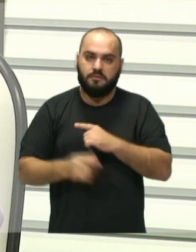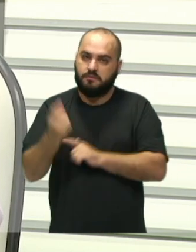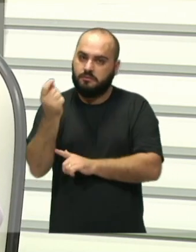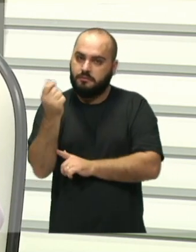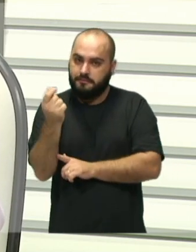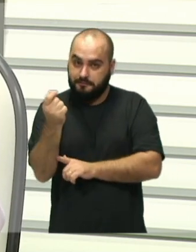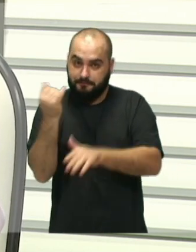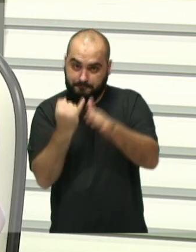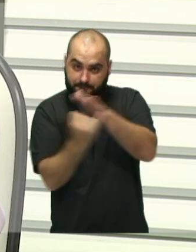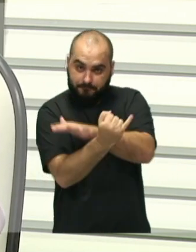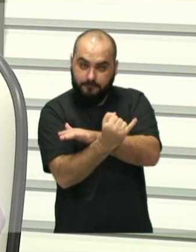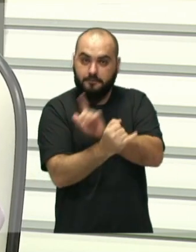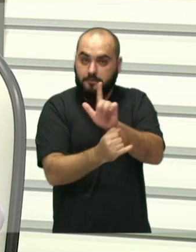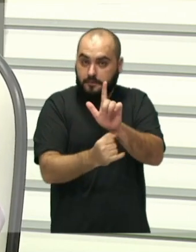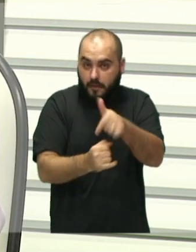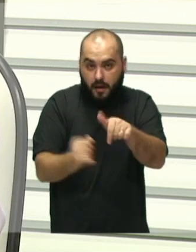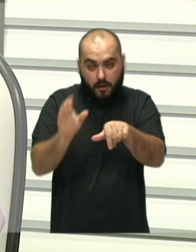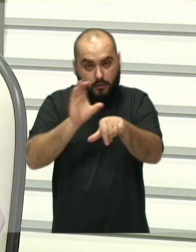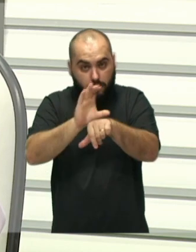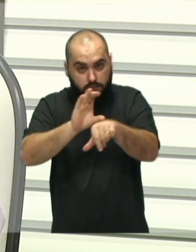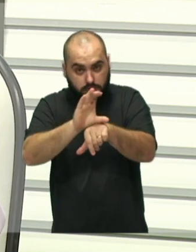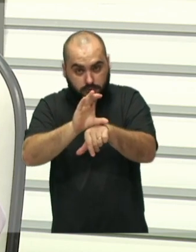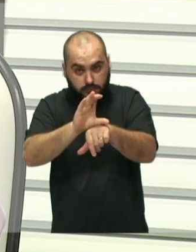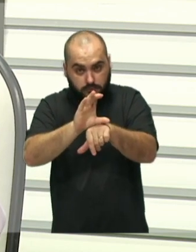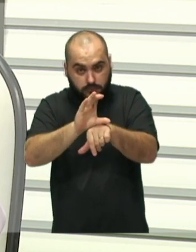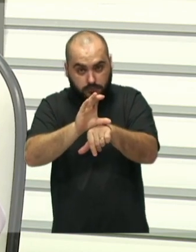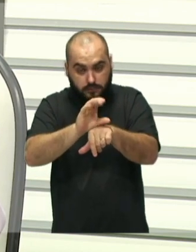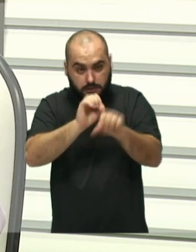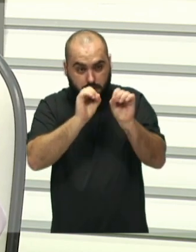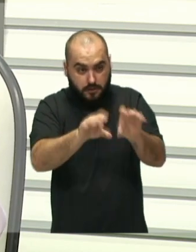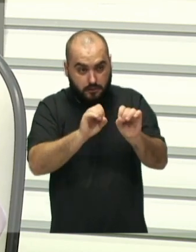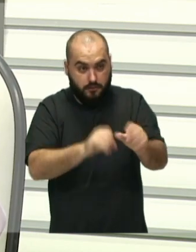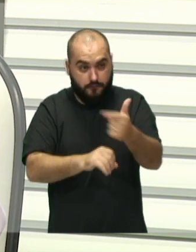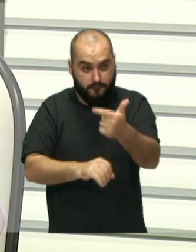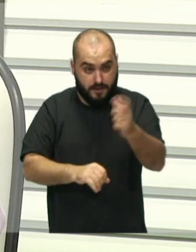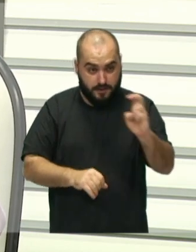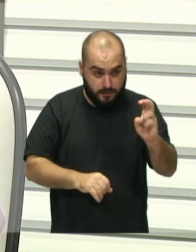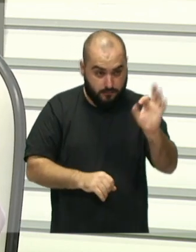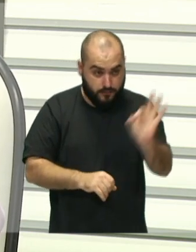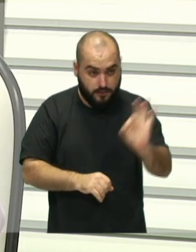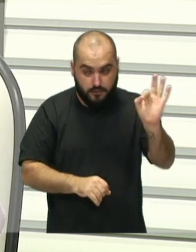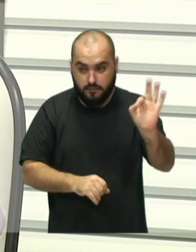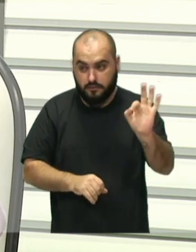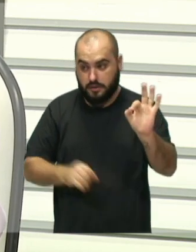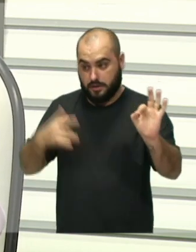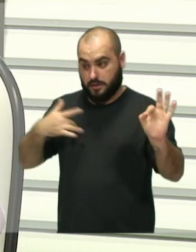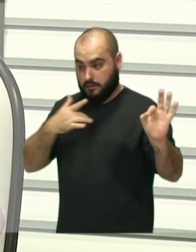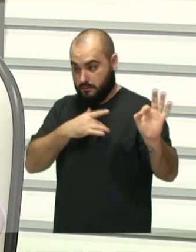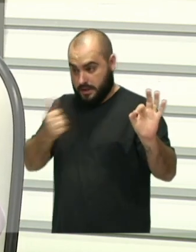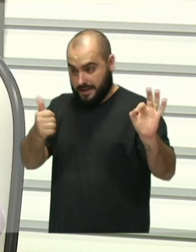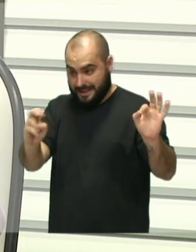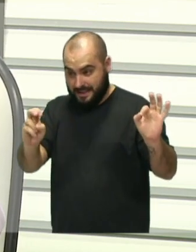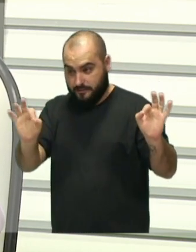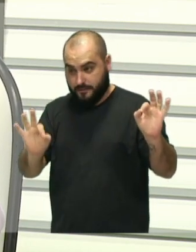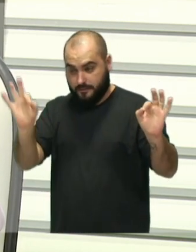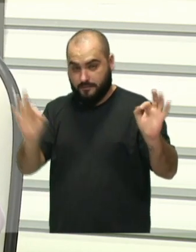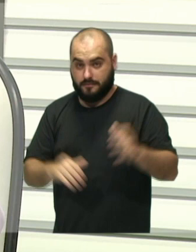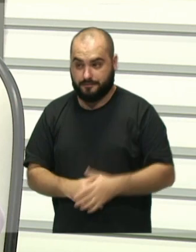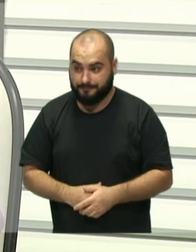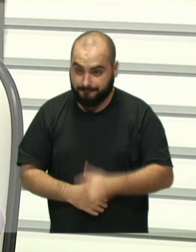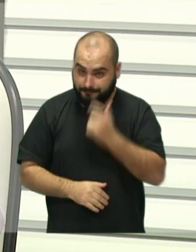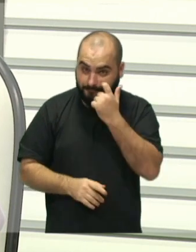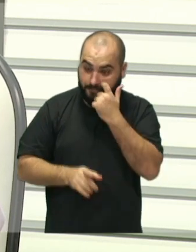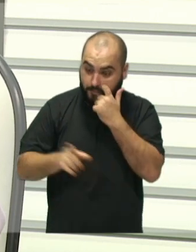investimentos que são condicional para a educação 25% para a saúde que estão esse recurso o governo não pode